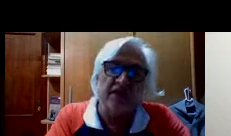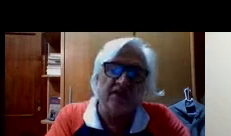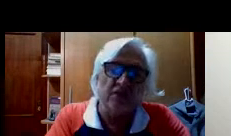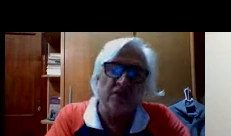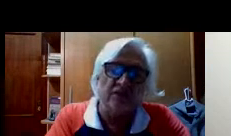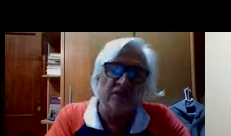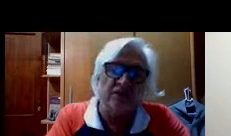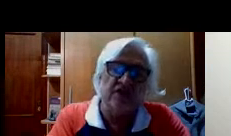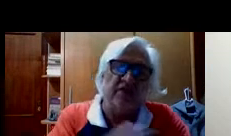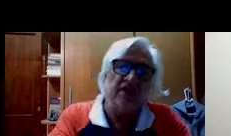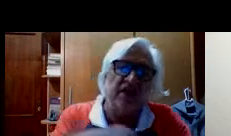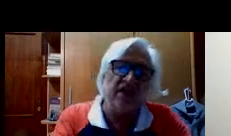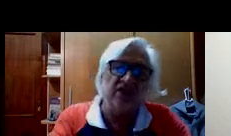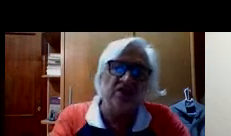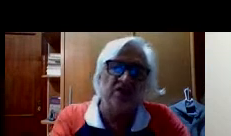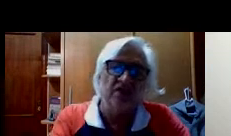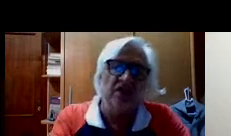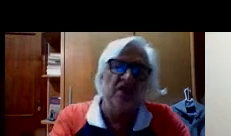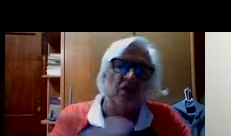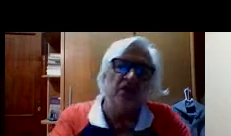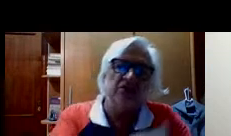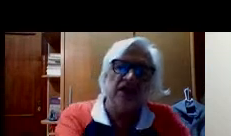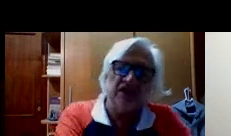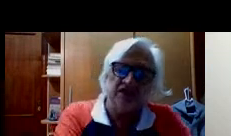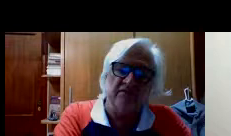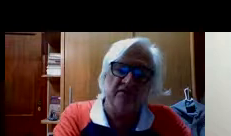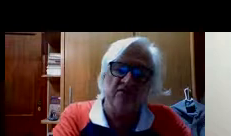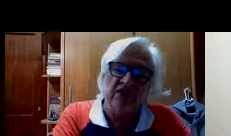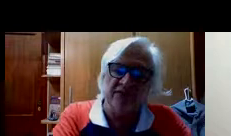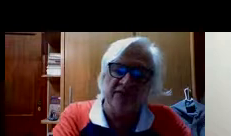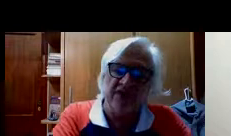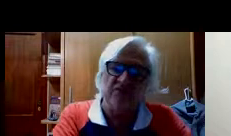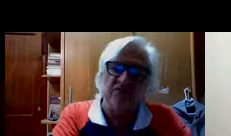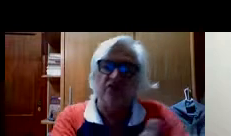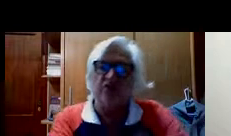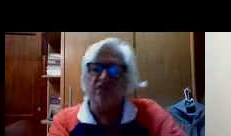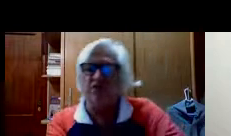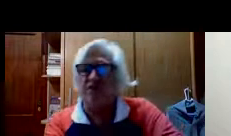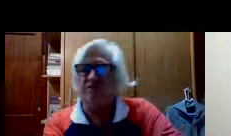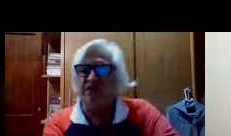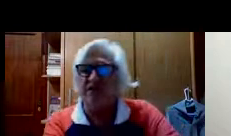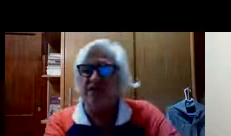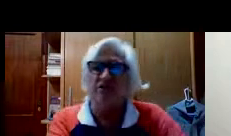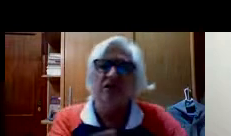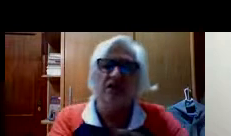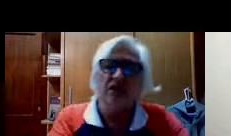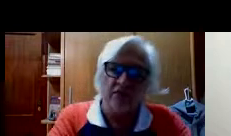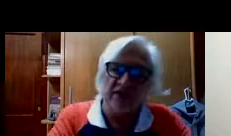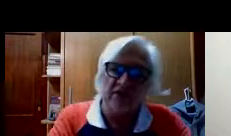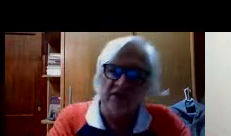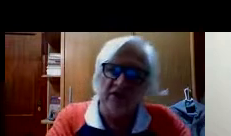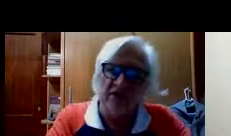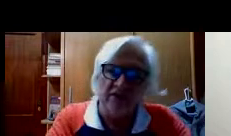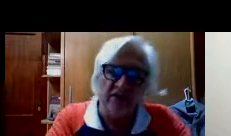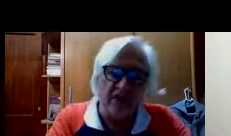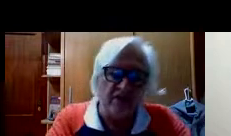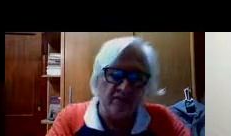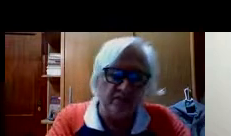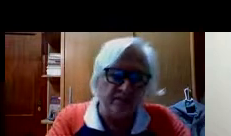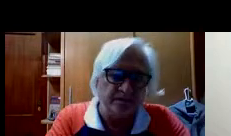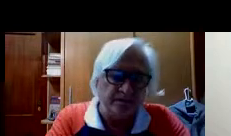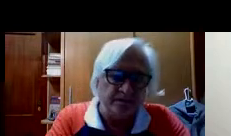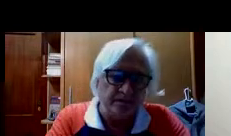de paramagnético. Ou seja, é magnético enquanto está recebendo um campo magnético. Deixou de receber o campo magnético, o material deixa